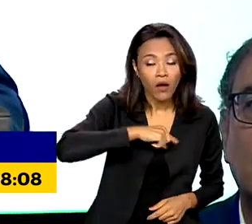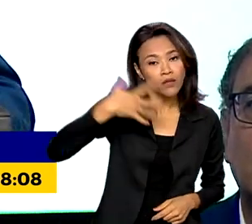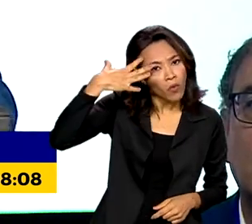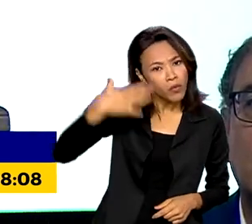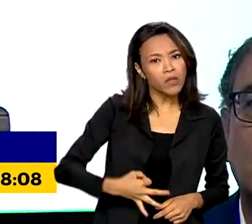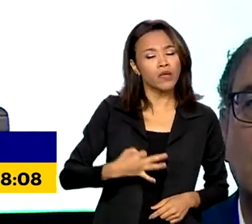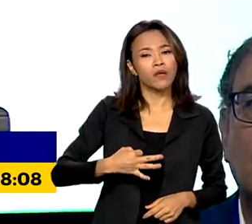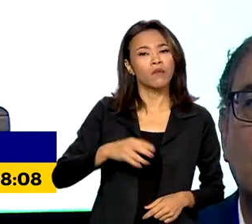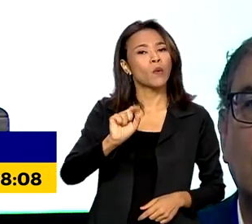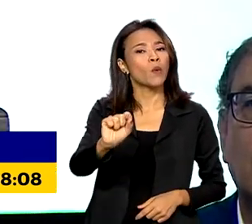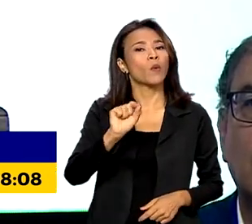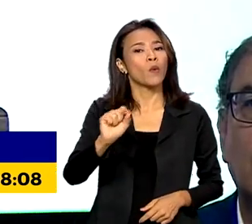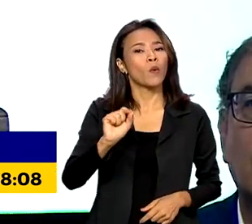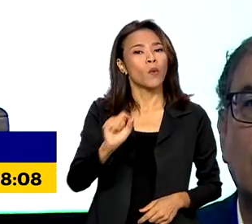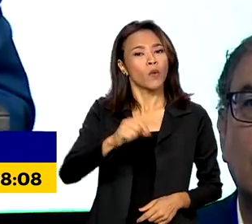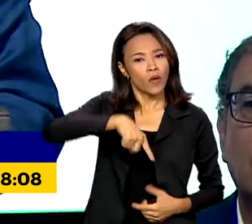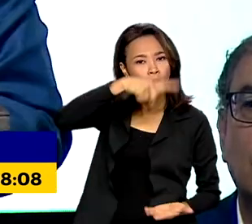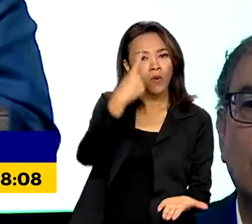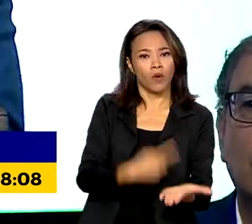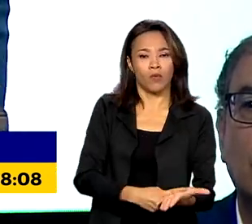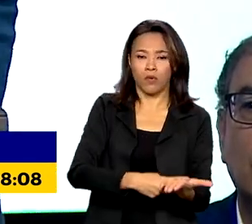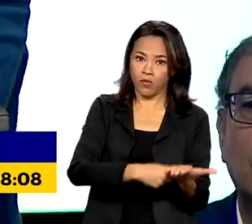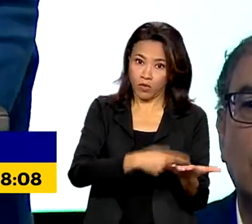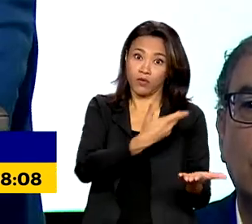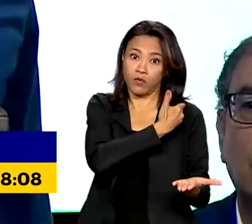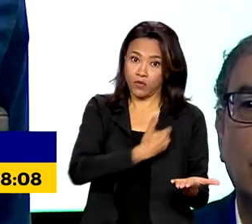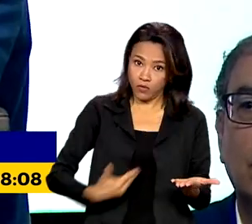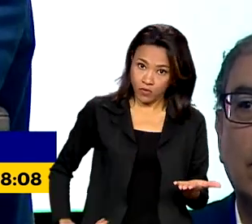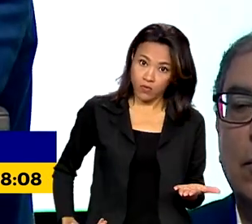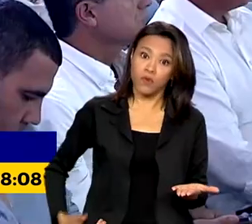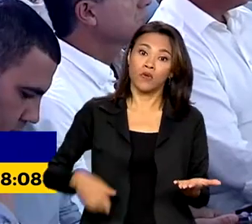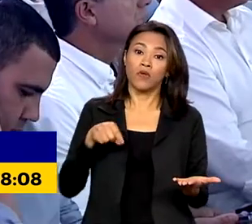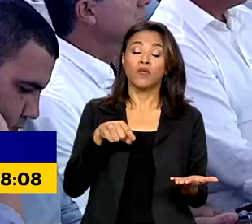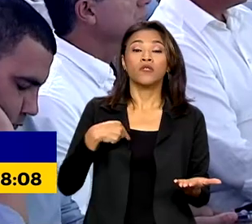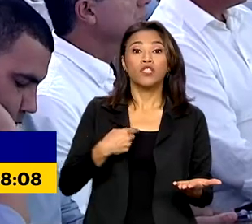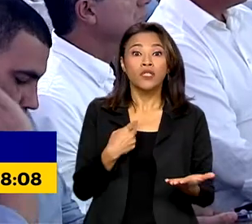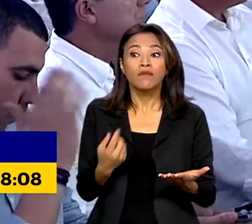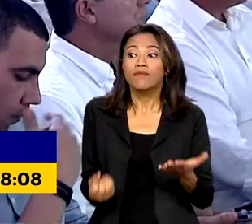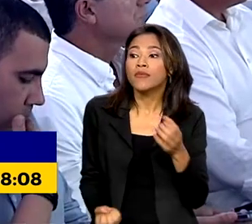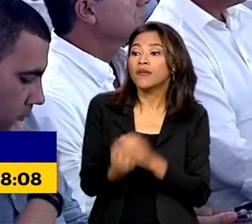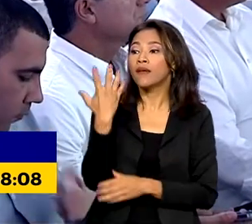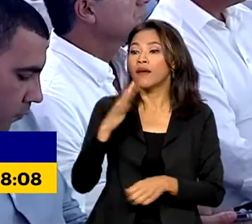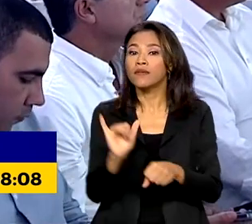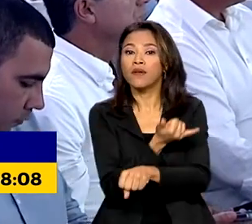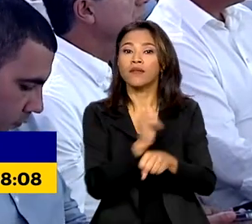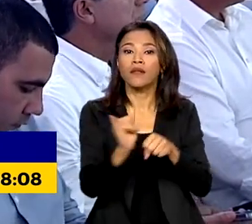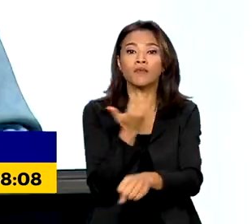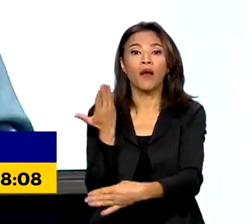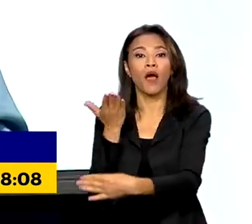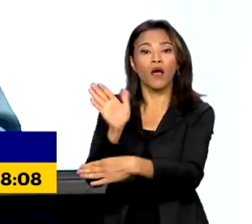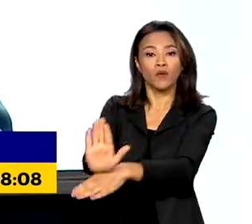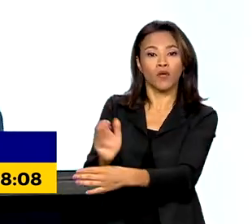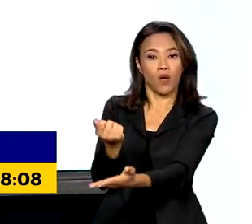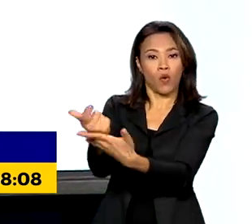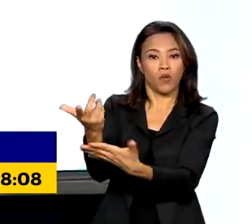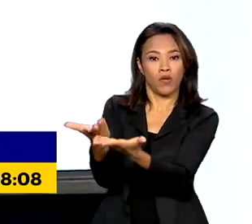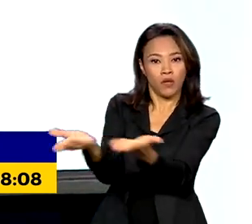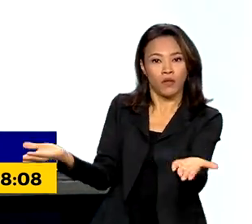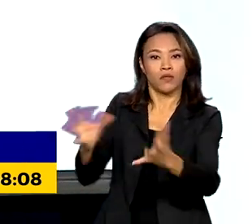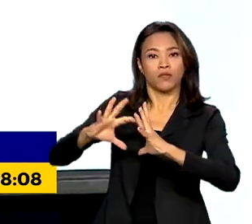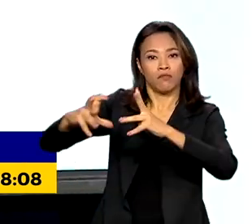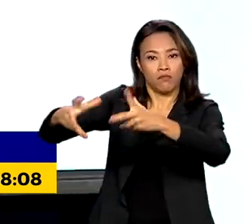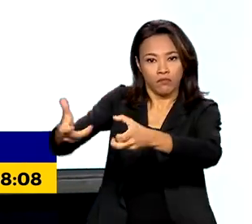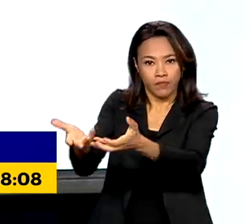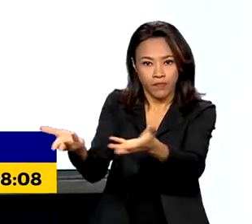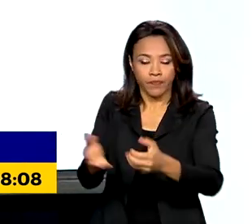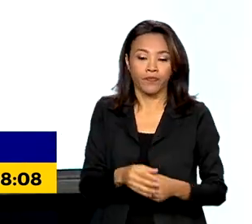entendemos que é obrigação do Estado criar as condições de ajudar. E foi isso que o governo fez. O ministro da Agricultura